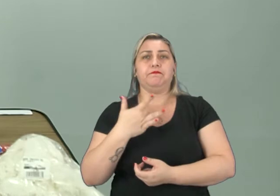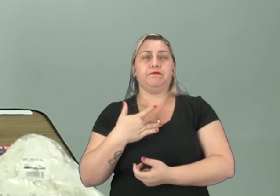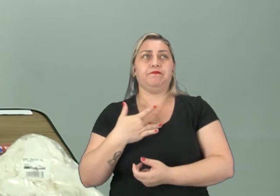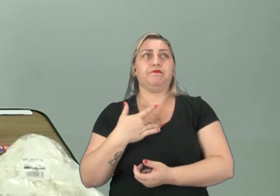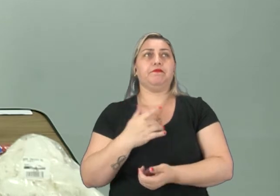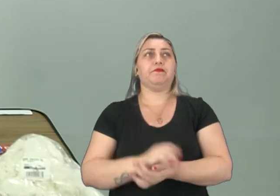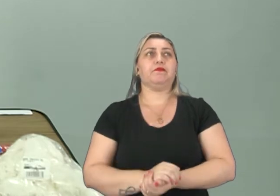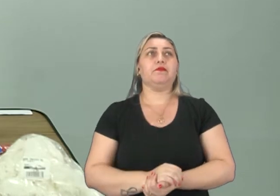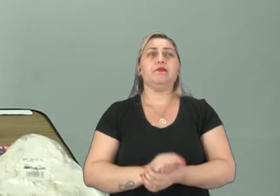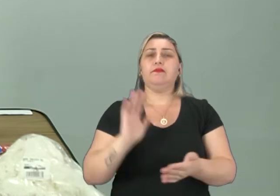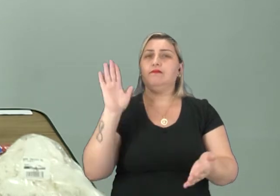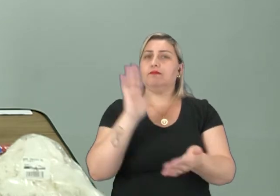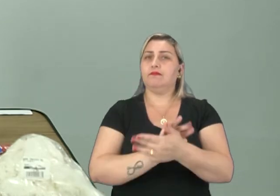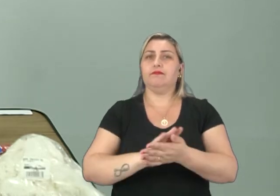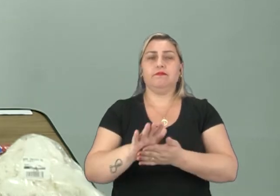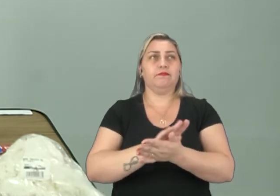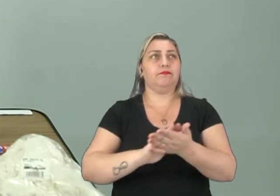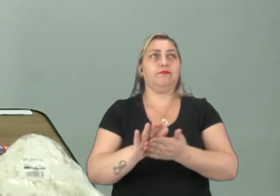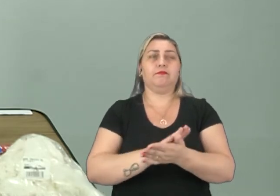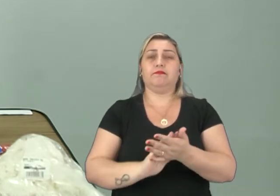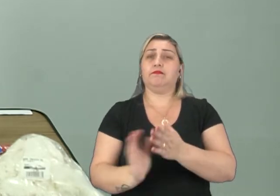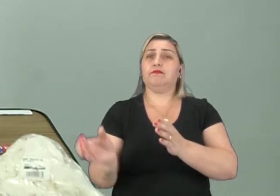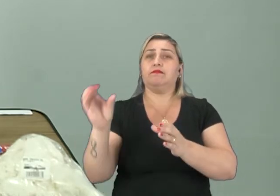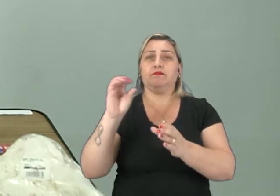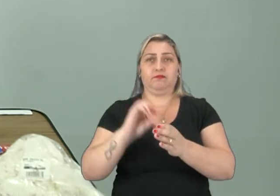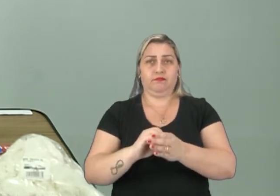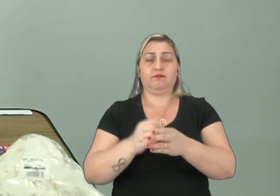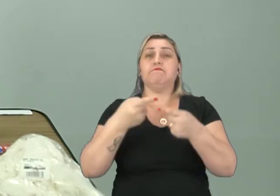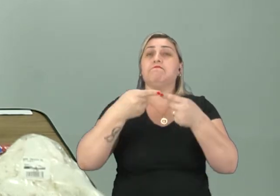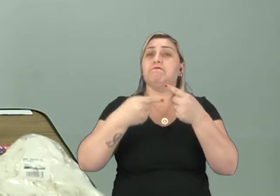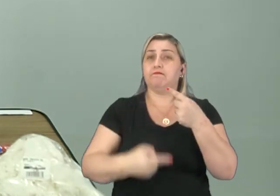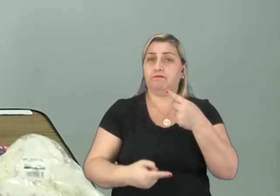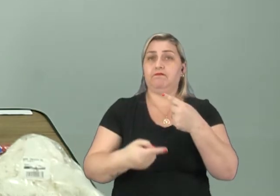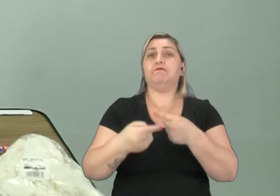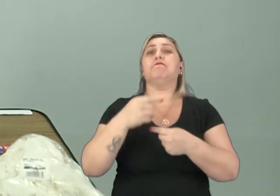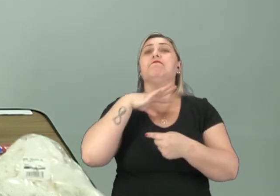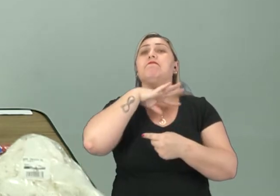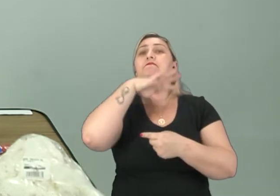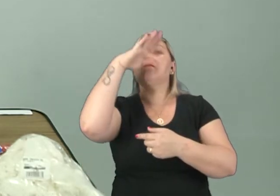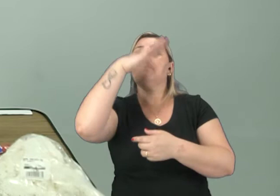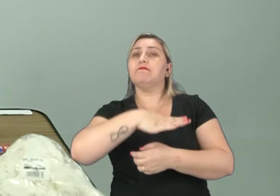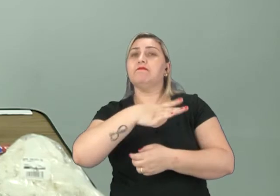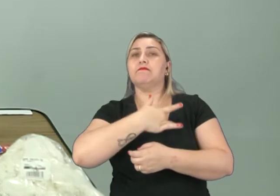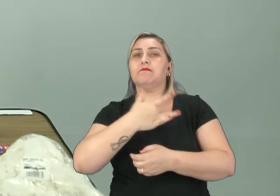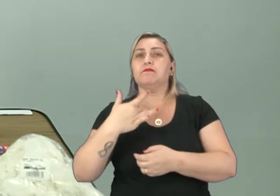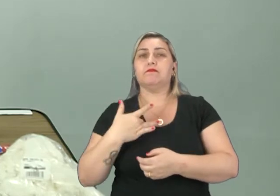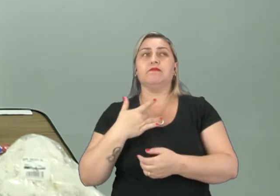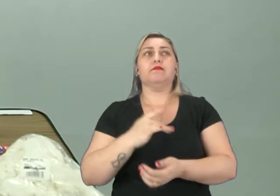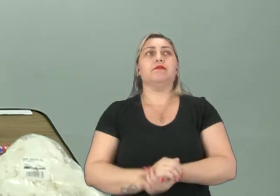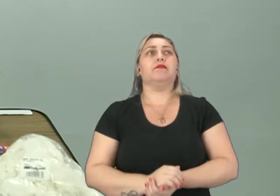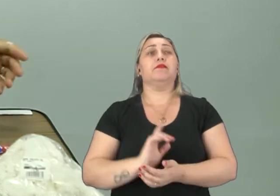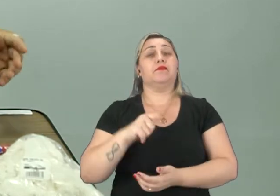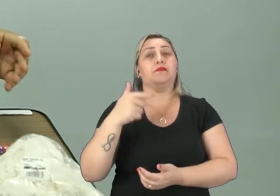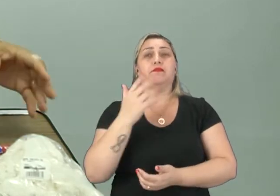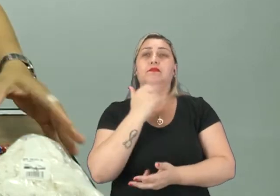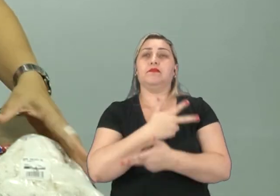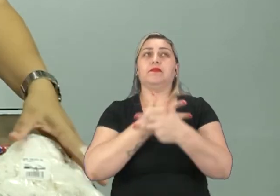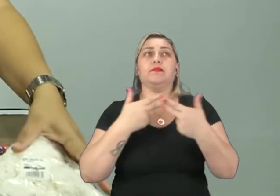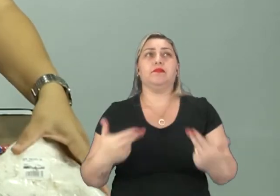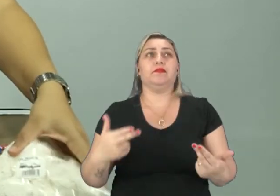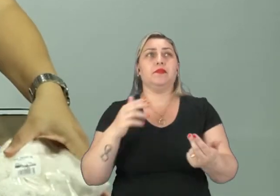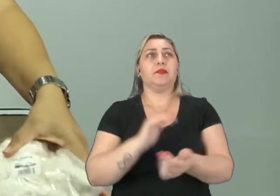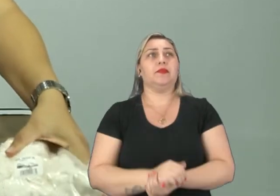muito saudável por conta disso. Não tem nada que seja adicionado a ela para ela ser conservada. Um outro alimento